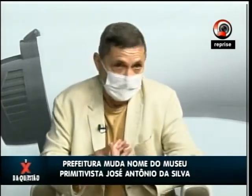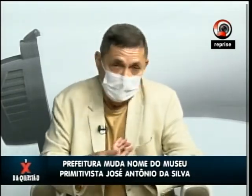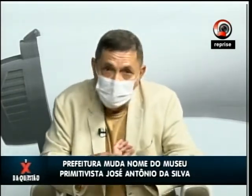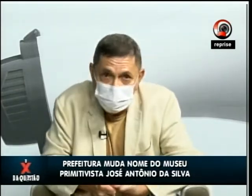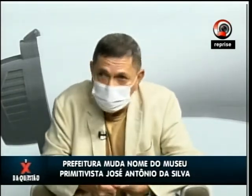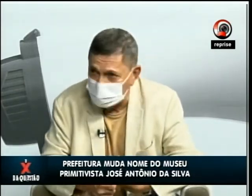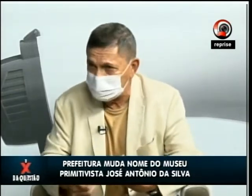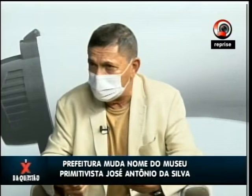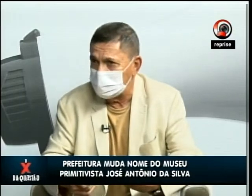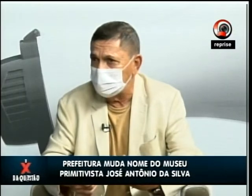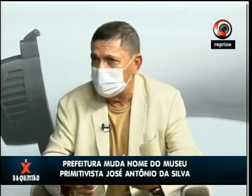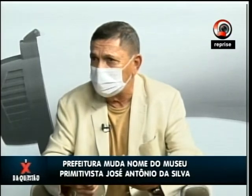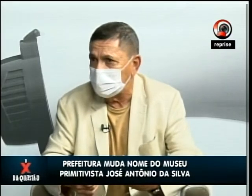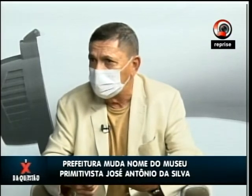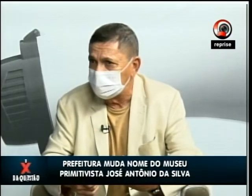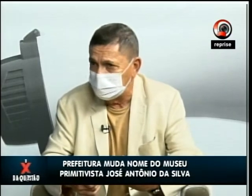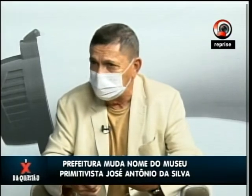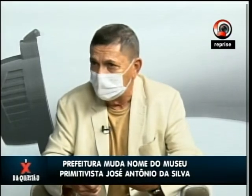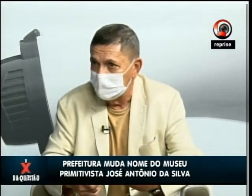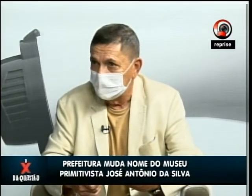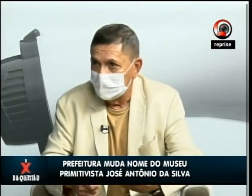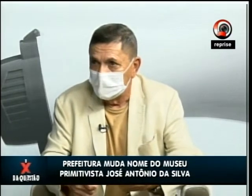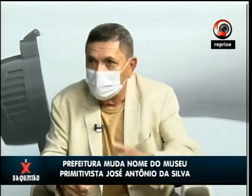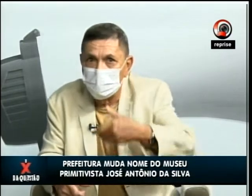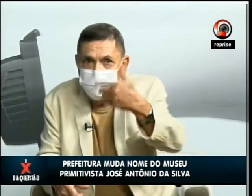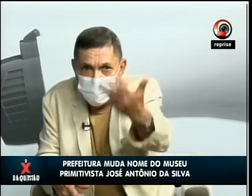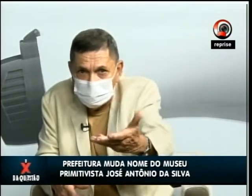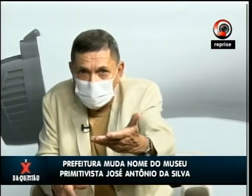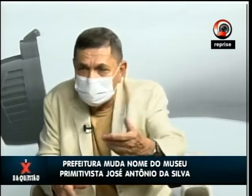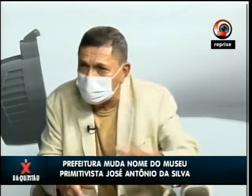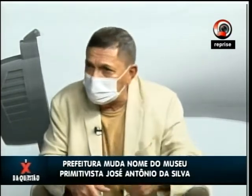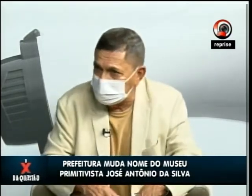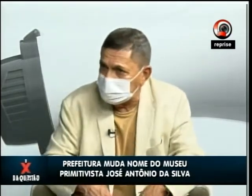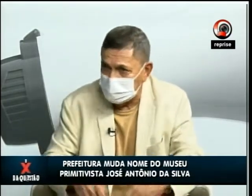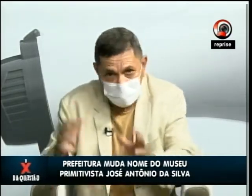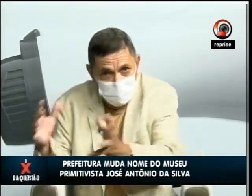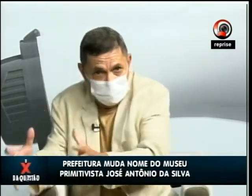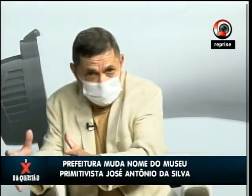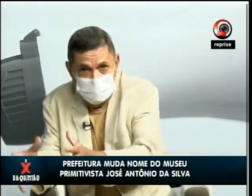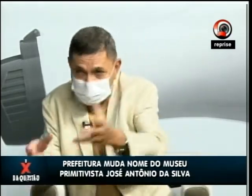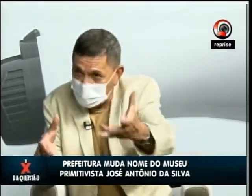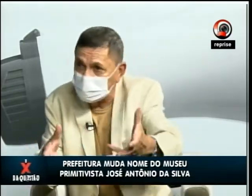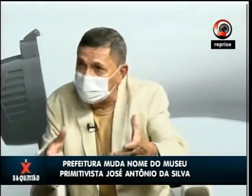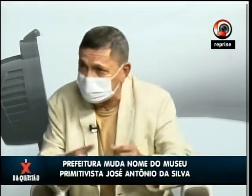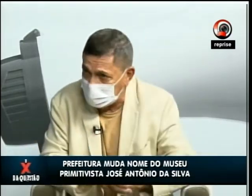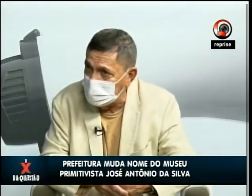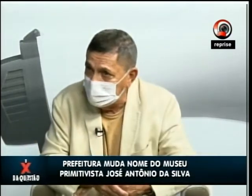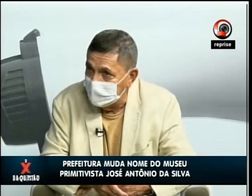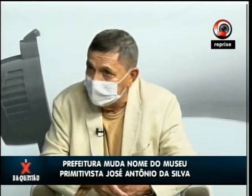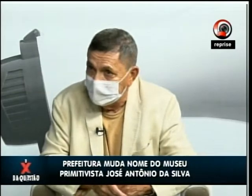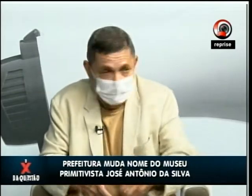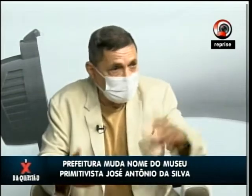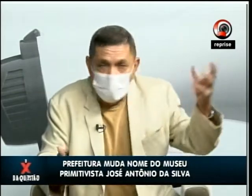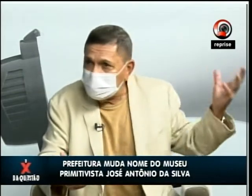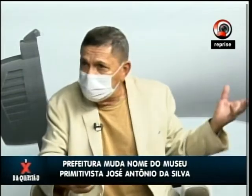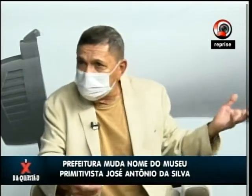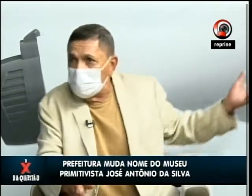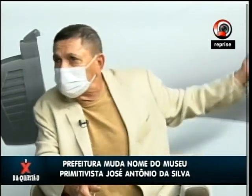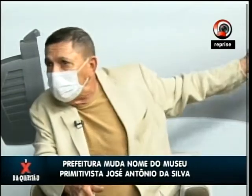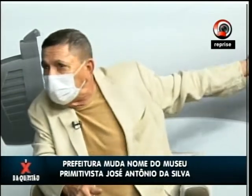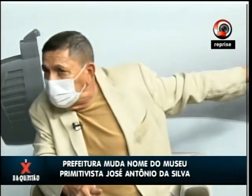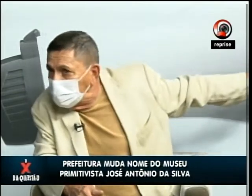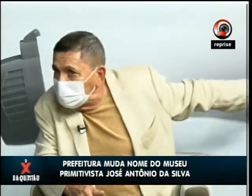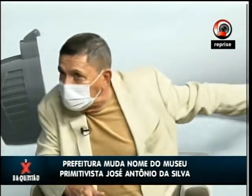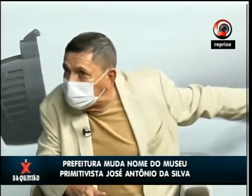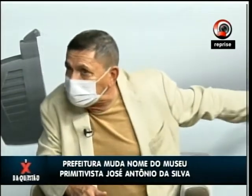Arte Sacra no Museu de Arte Contemporânea da USP no museu internacional de arte naif que está fechado mas tem na